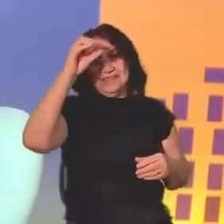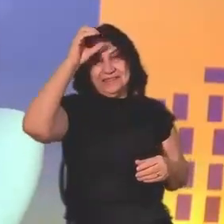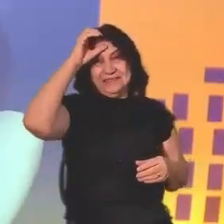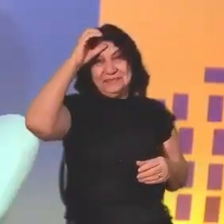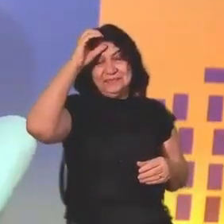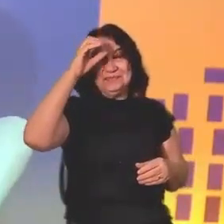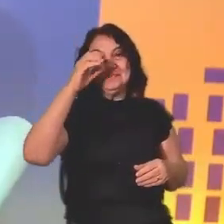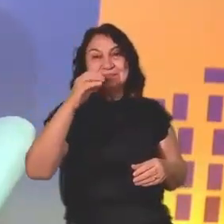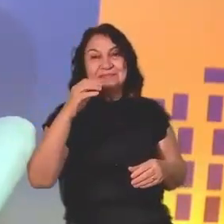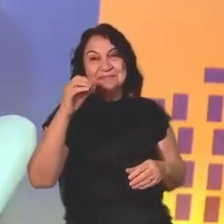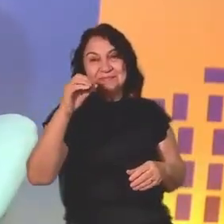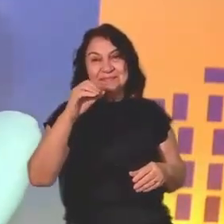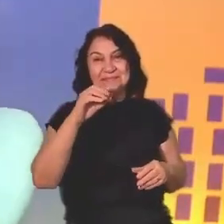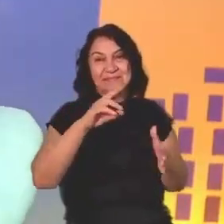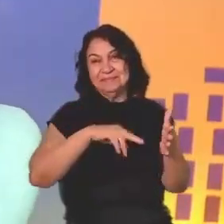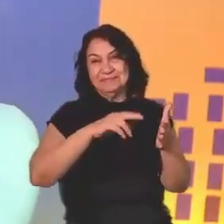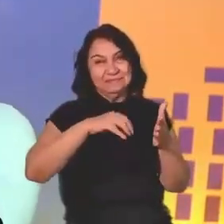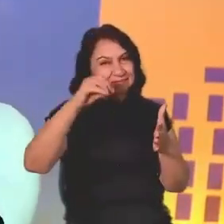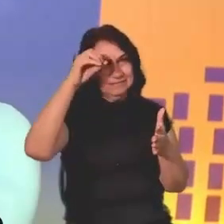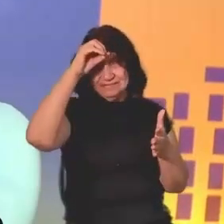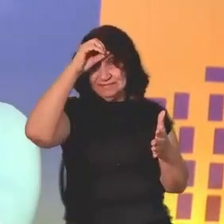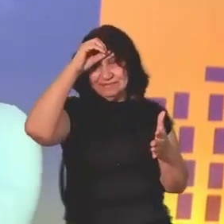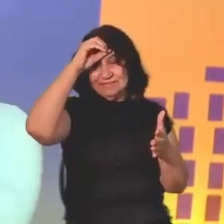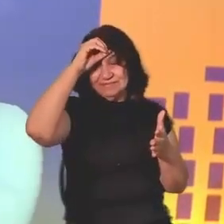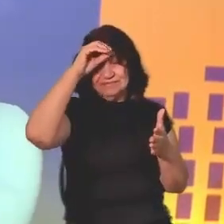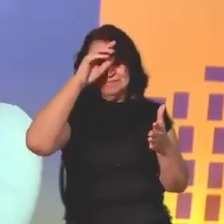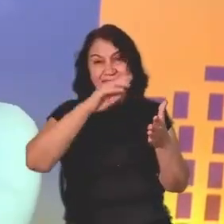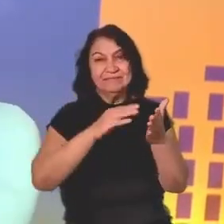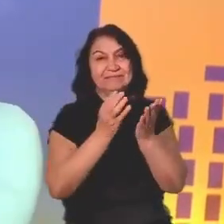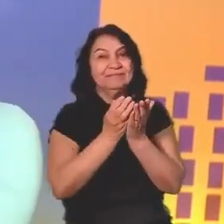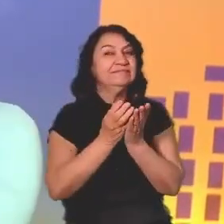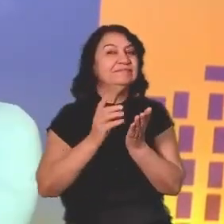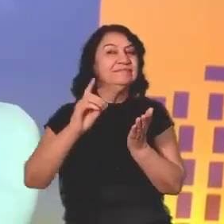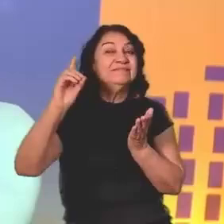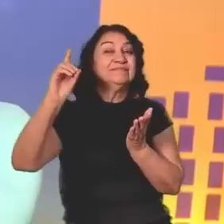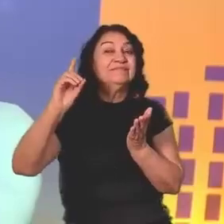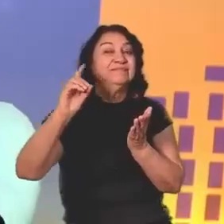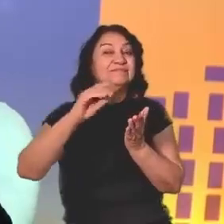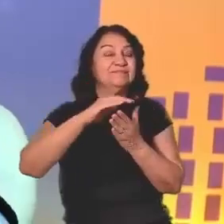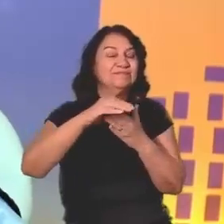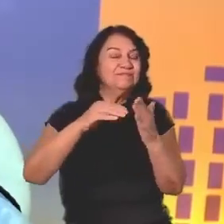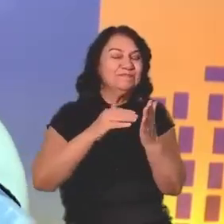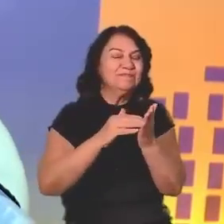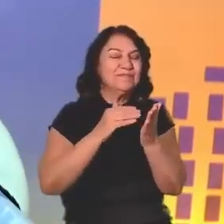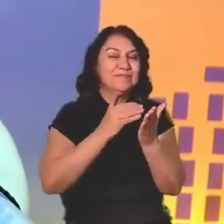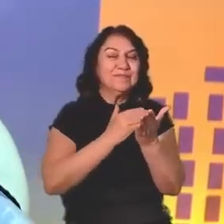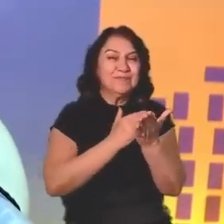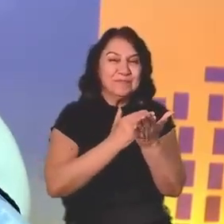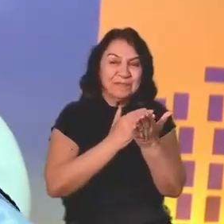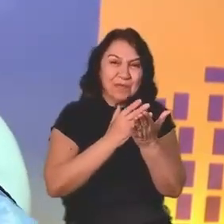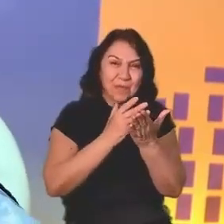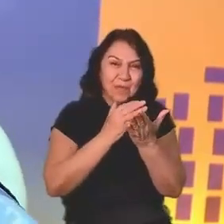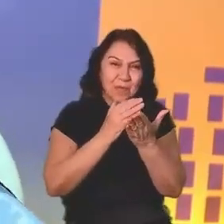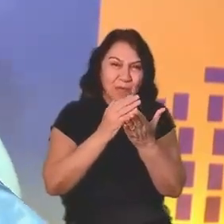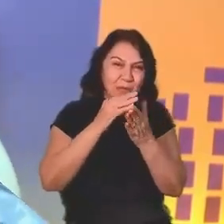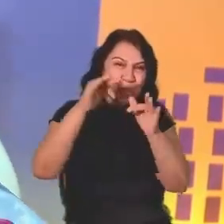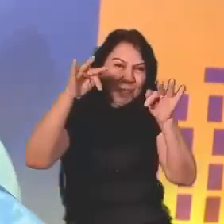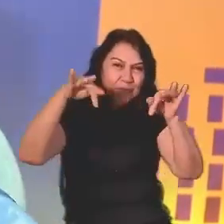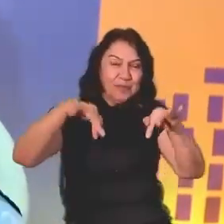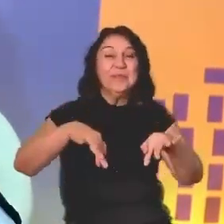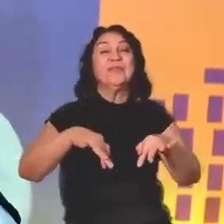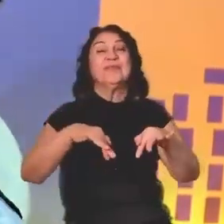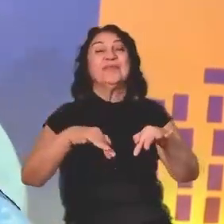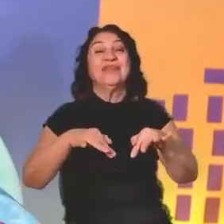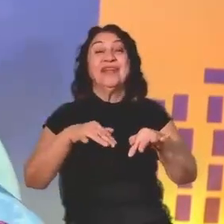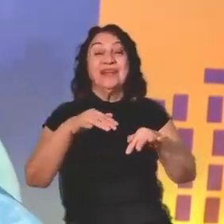ler, pediu para mim ler a Bíblia. Eu li a Bíblia toda, gente, do princípio ao fim para ela. E ela aprendeu